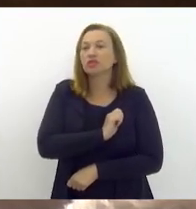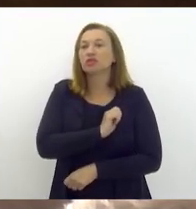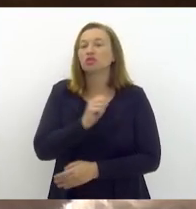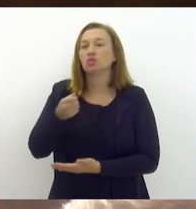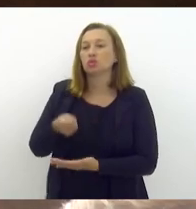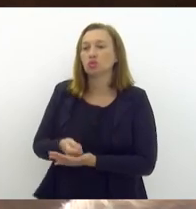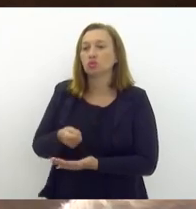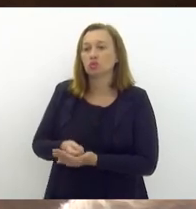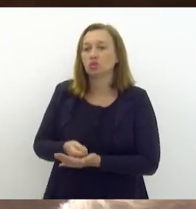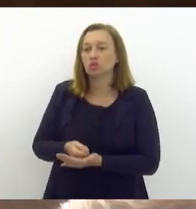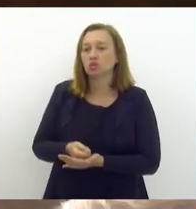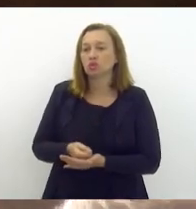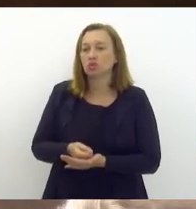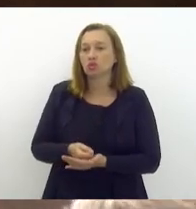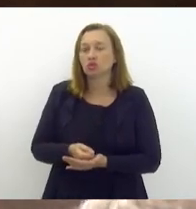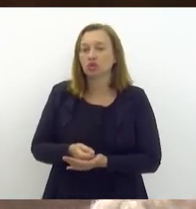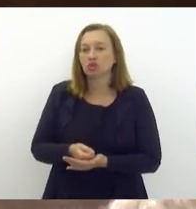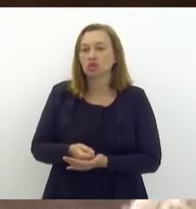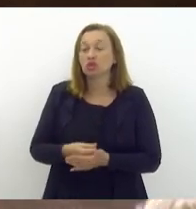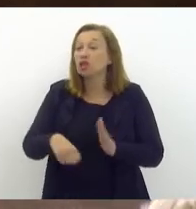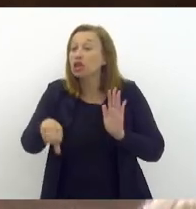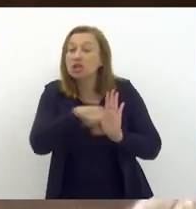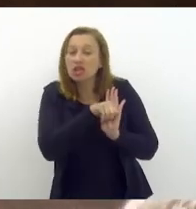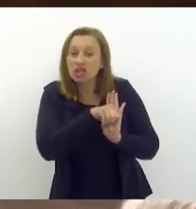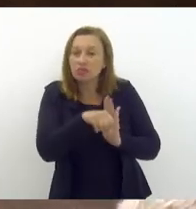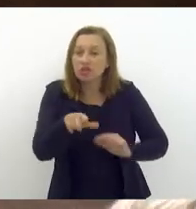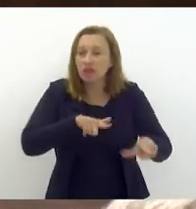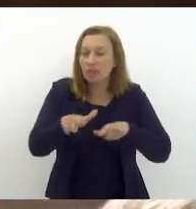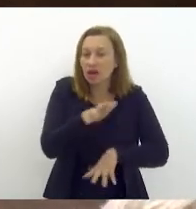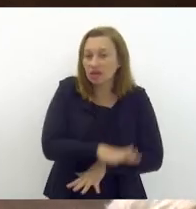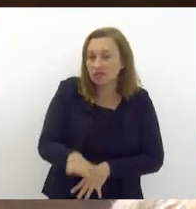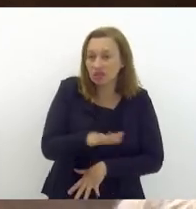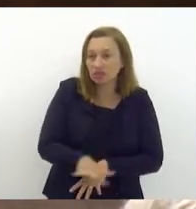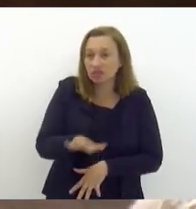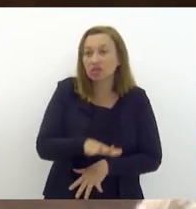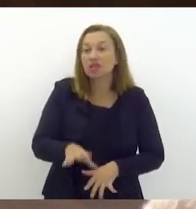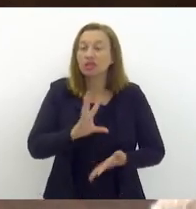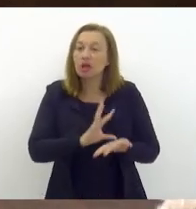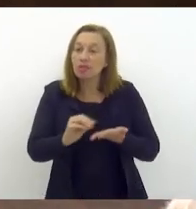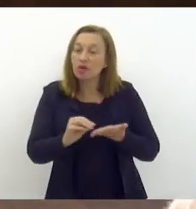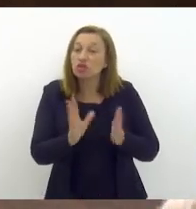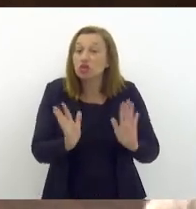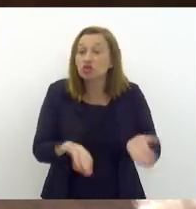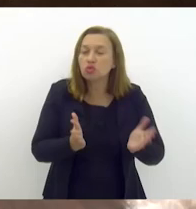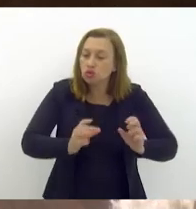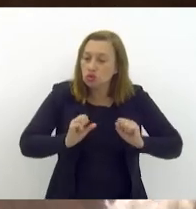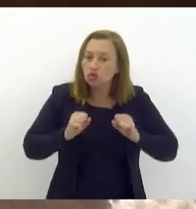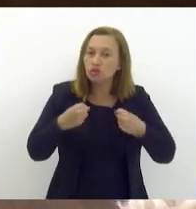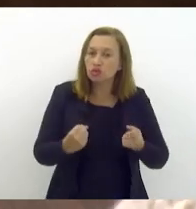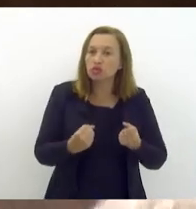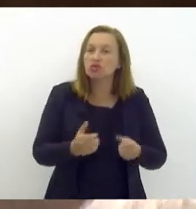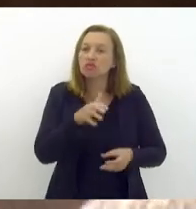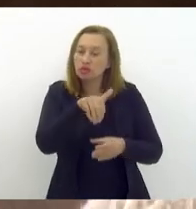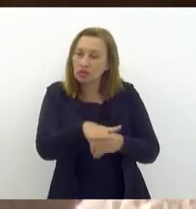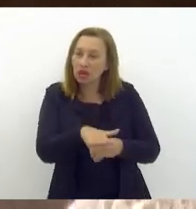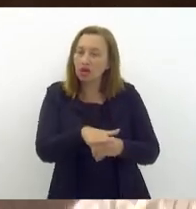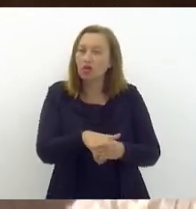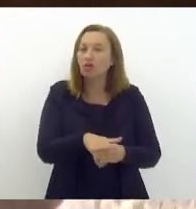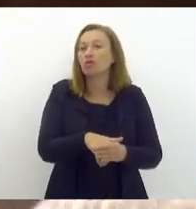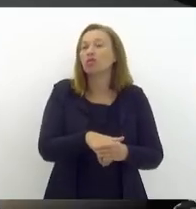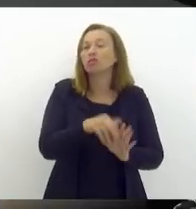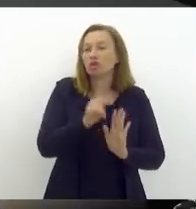por prática de exploração de trabalho infantil. E está na pauta de hoje, então acho que nós poderíamos fazer um esforço de votar esse projeto. Pela